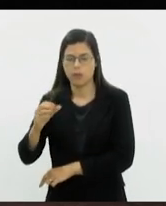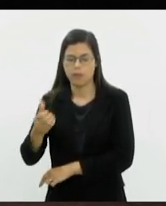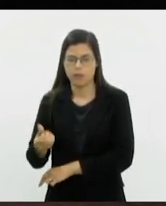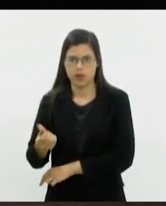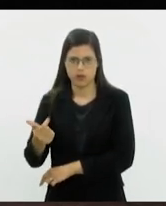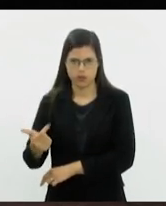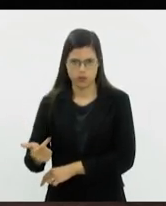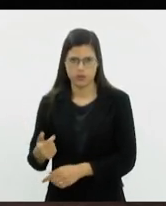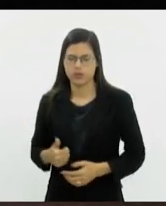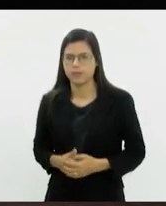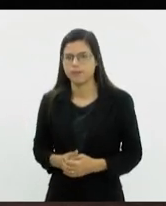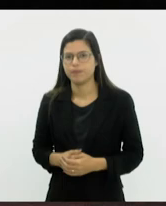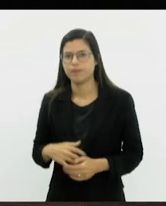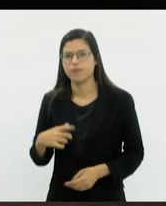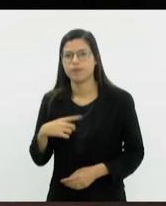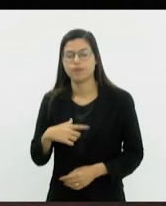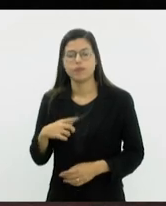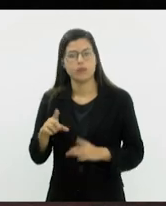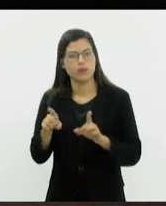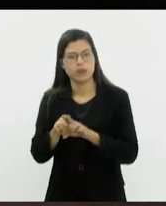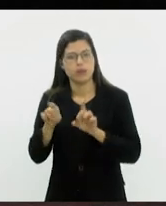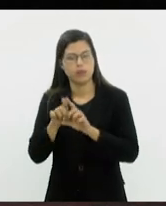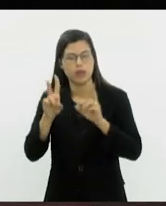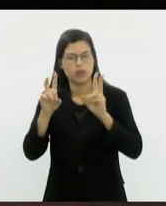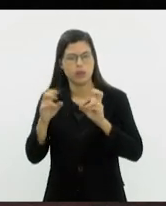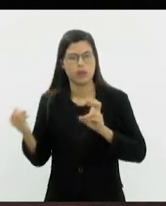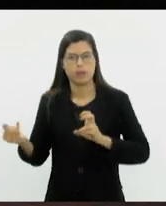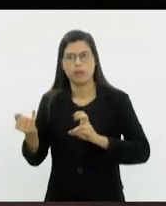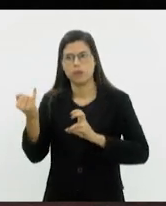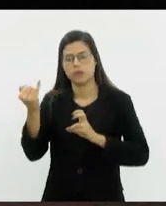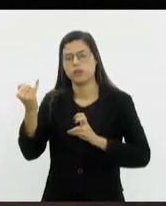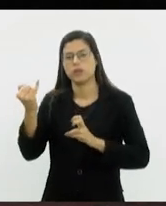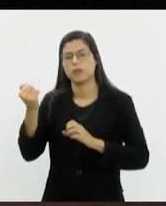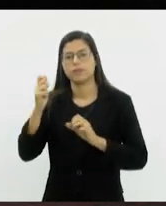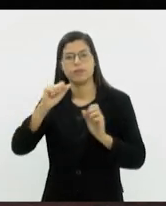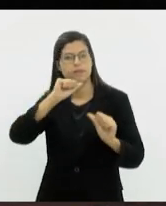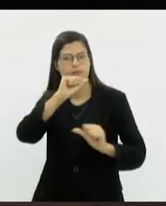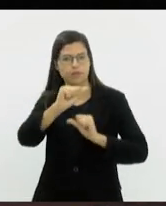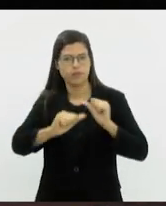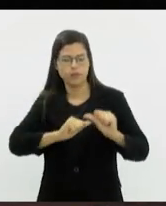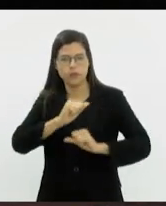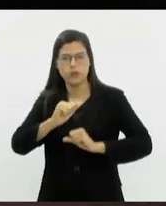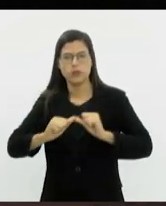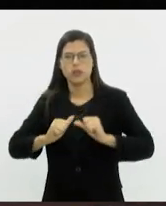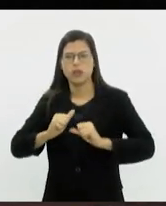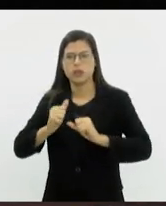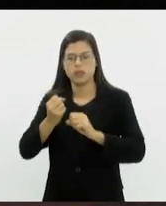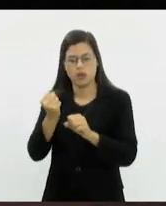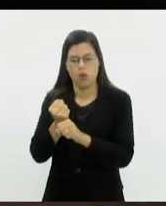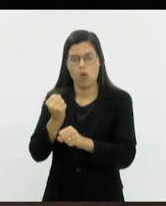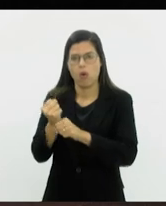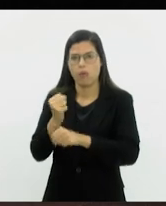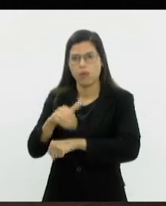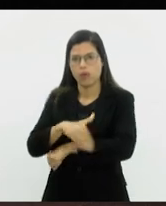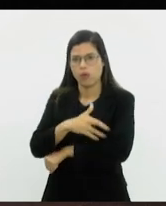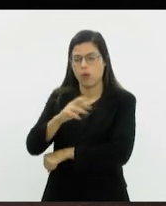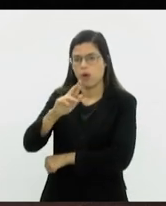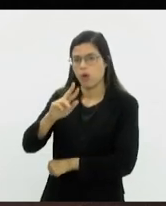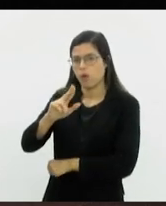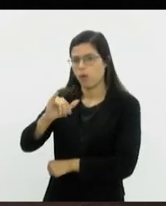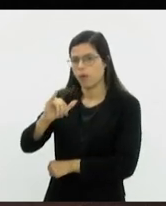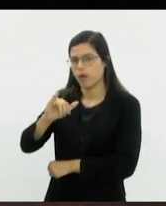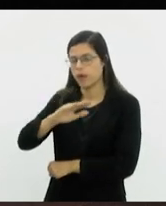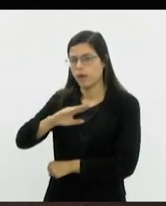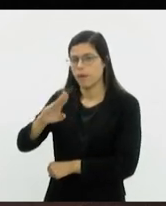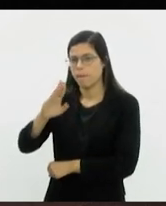questão importante também, que foi a reforma do calçadão Rui Barbosa, que